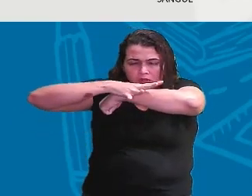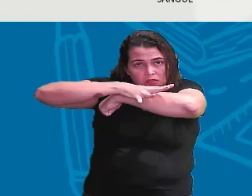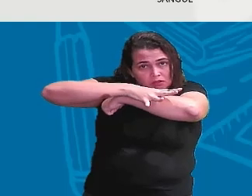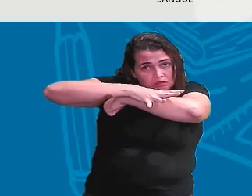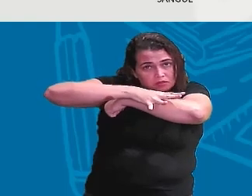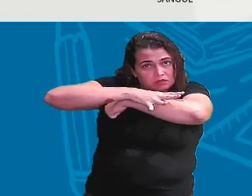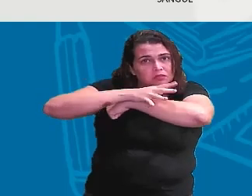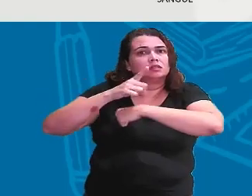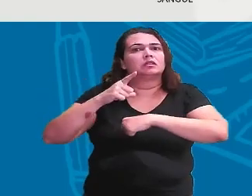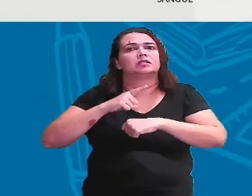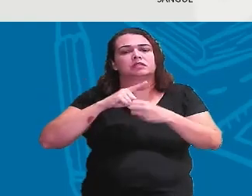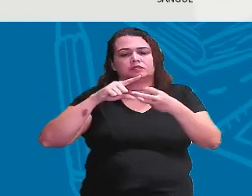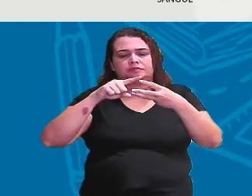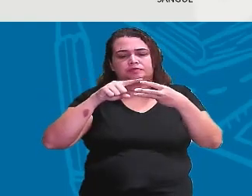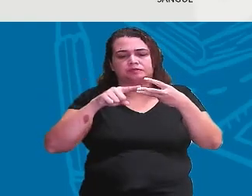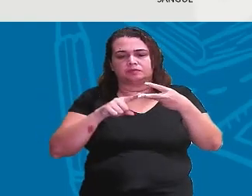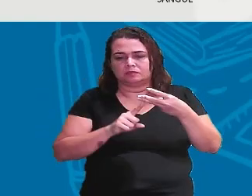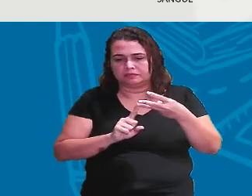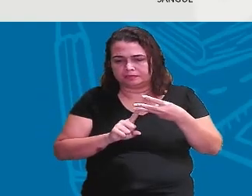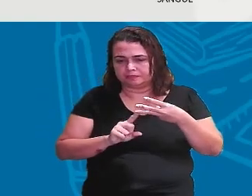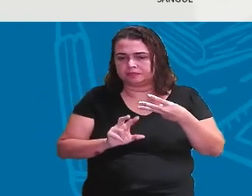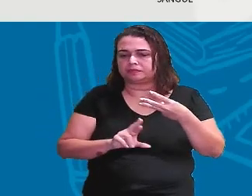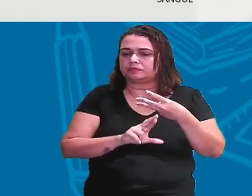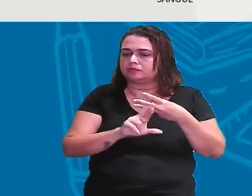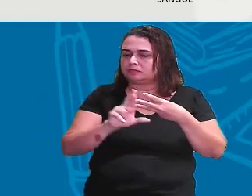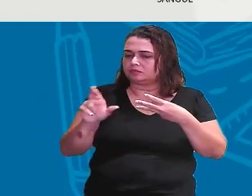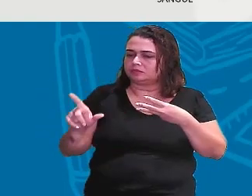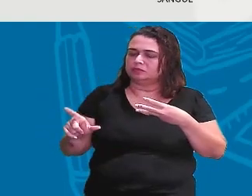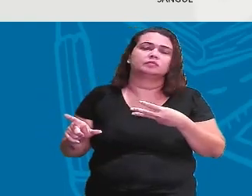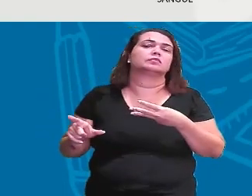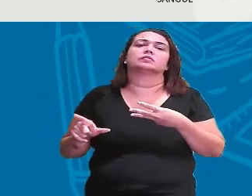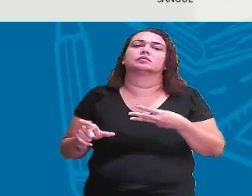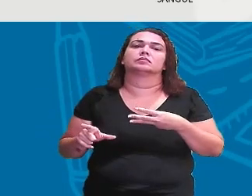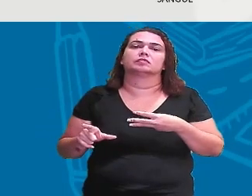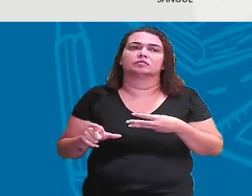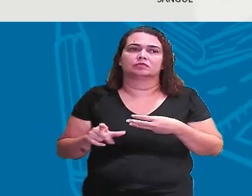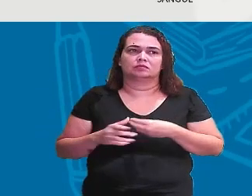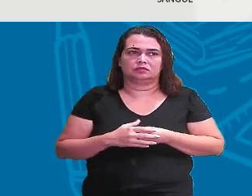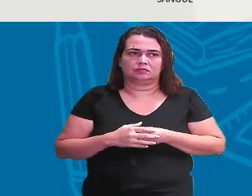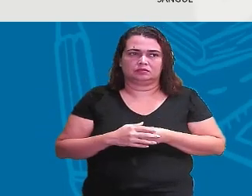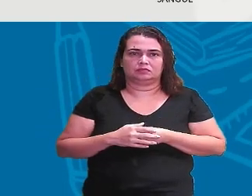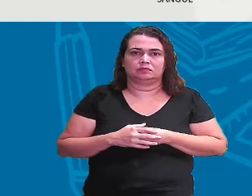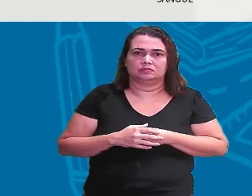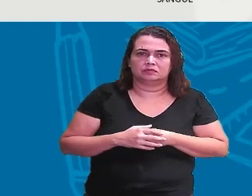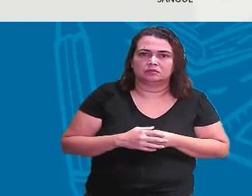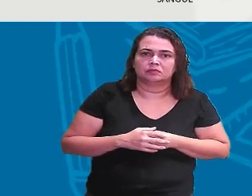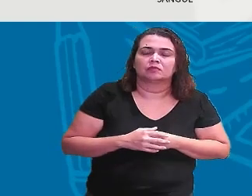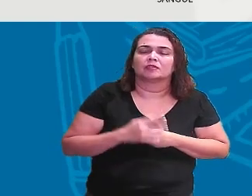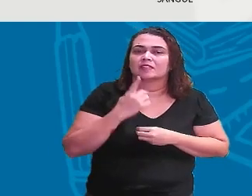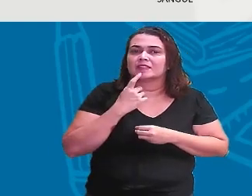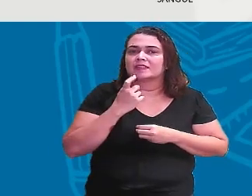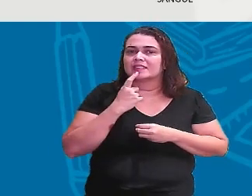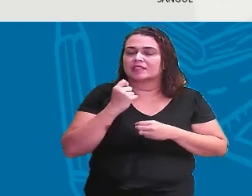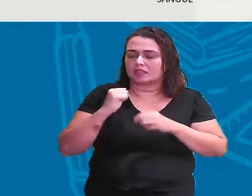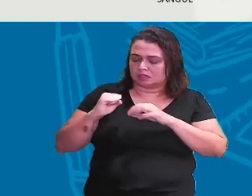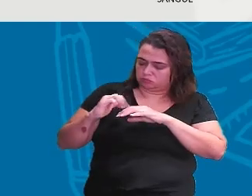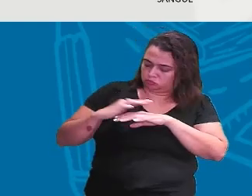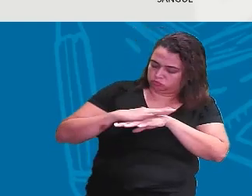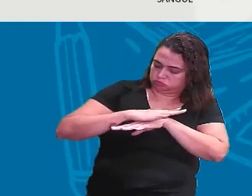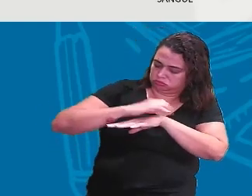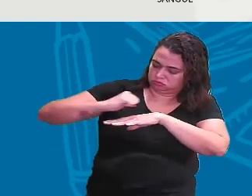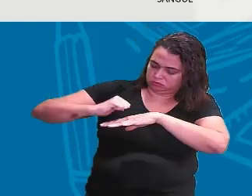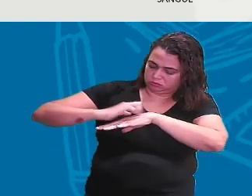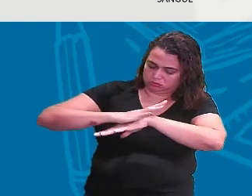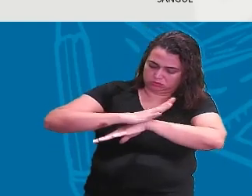aprender também a diferença entre essas três categorias de vasos sanguíneos, né, que vão estar transportando esse sangue para todos